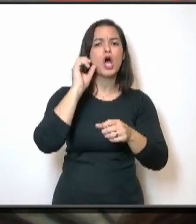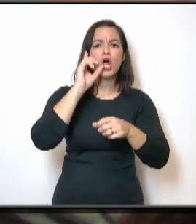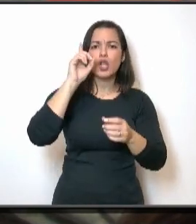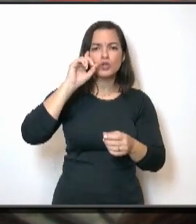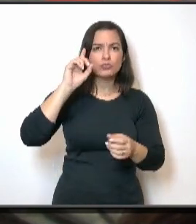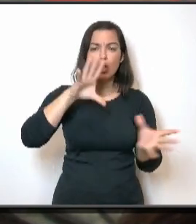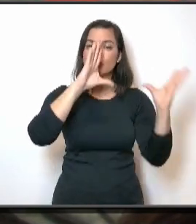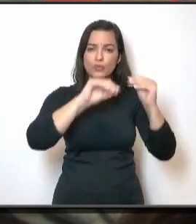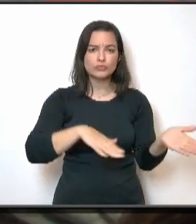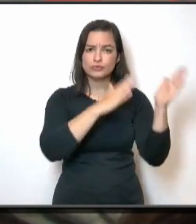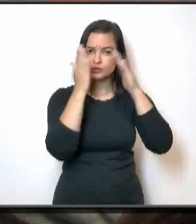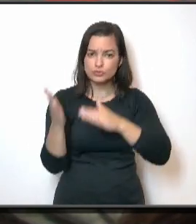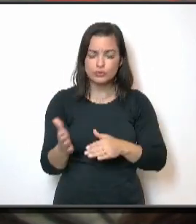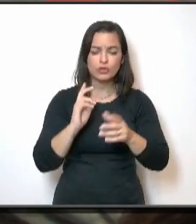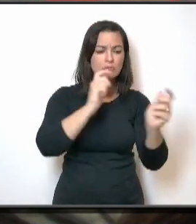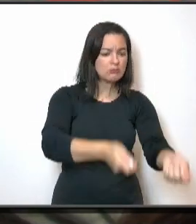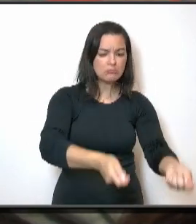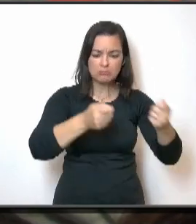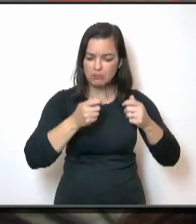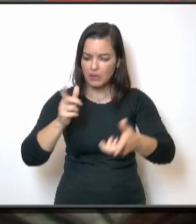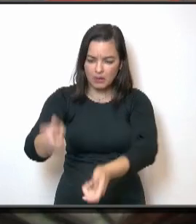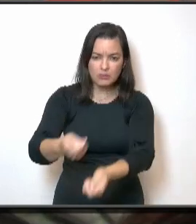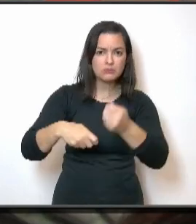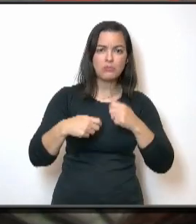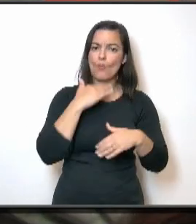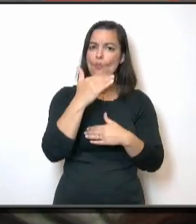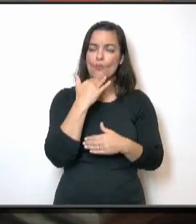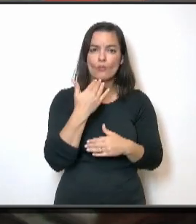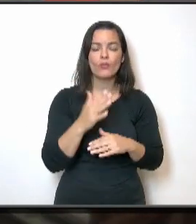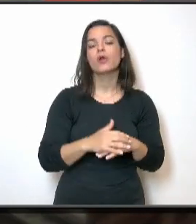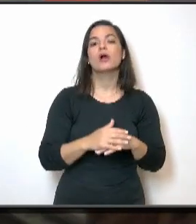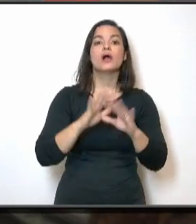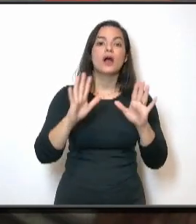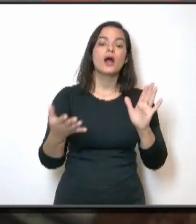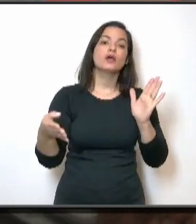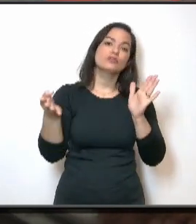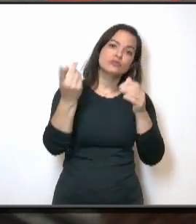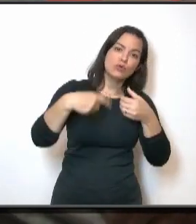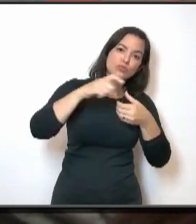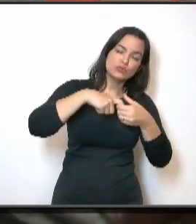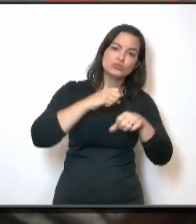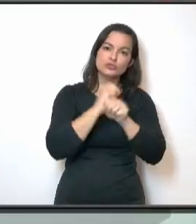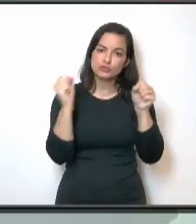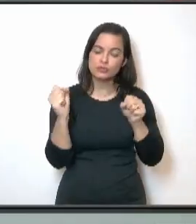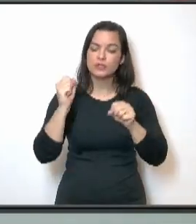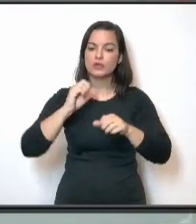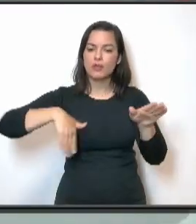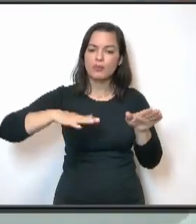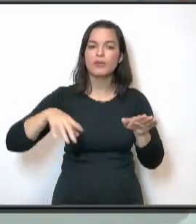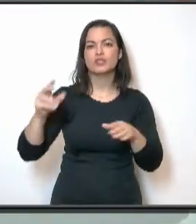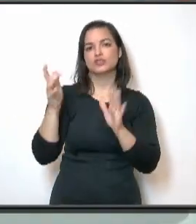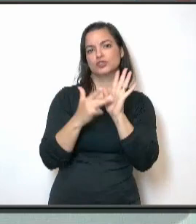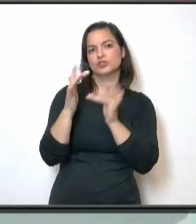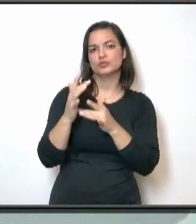Jesus na praia. Todavia os discípulos não reconheceram que era ele. Perguntou-lhes Jesus: filhos, tendes aí